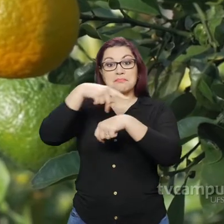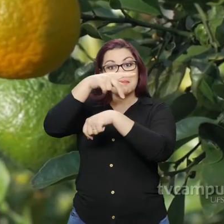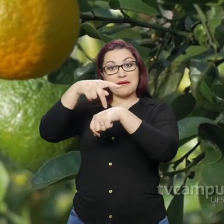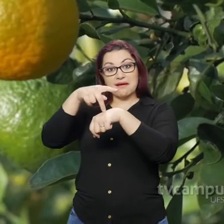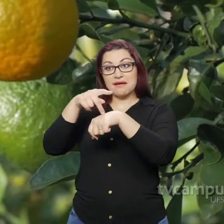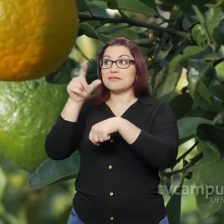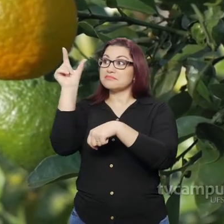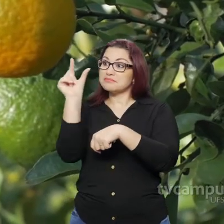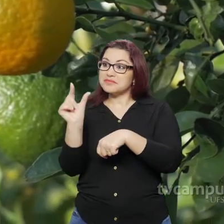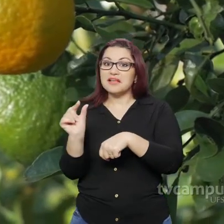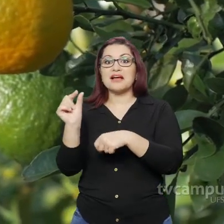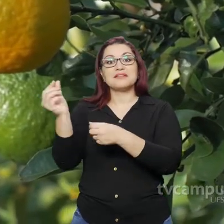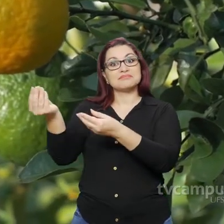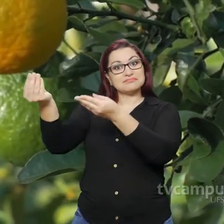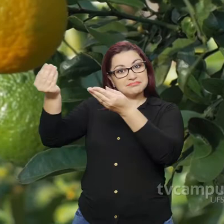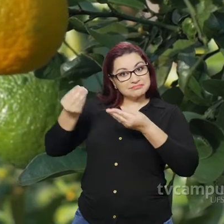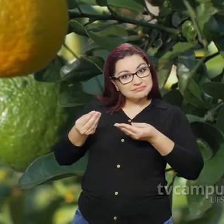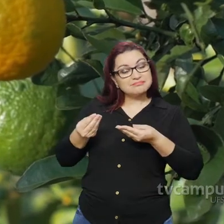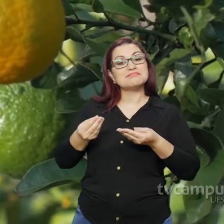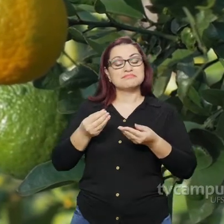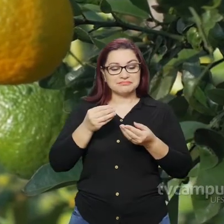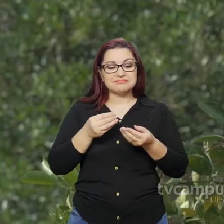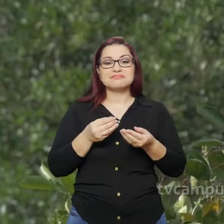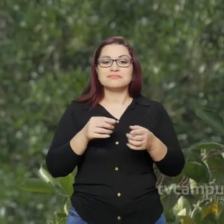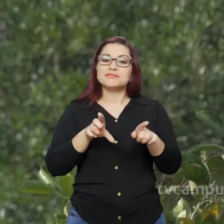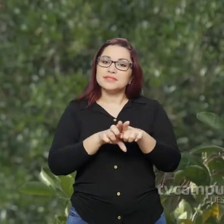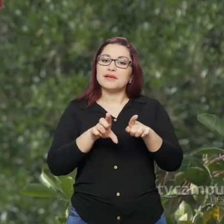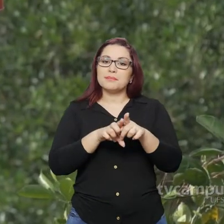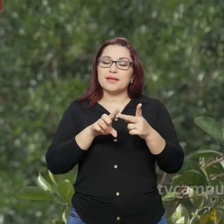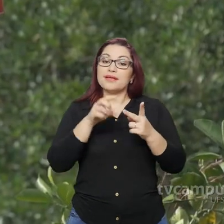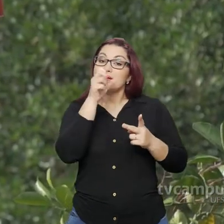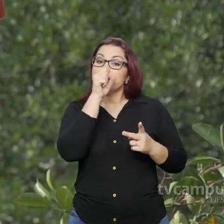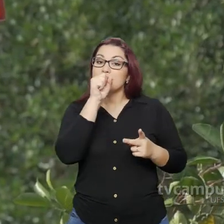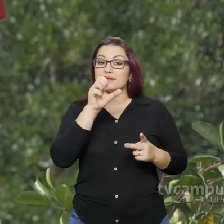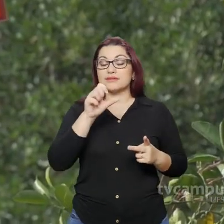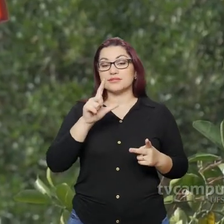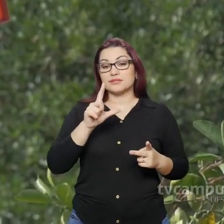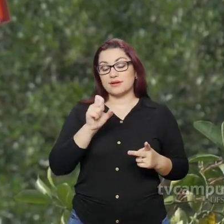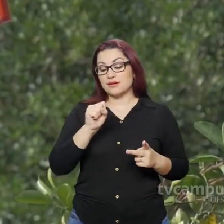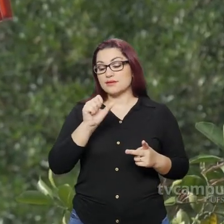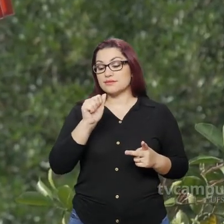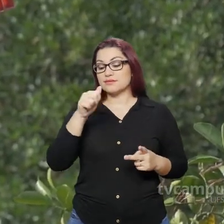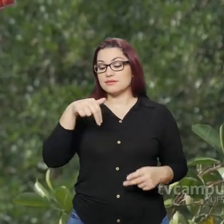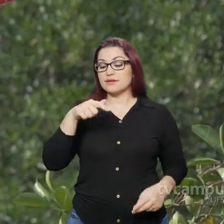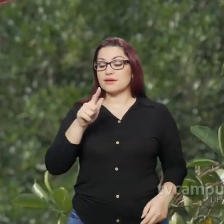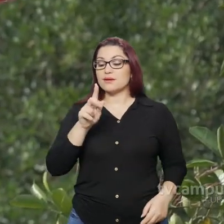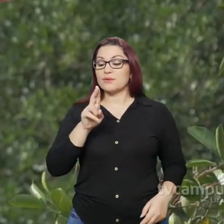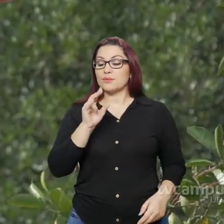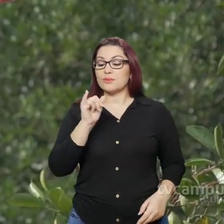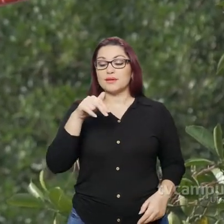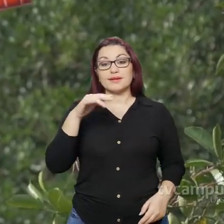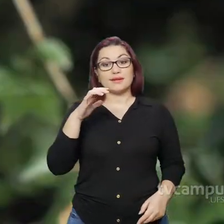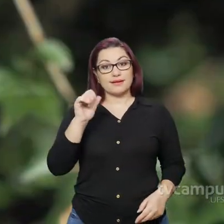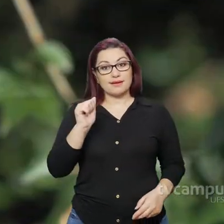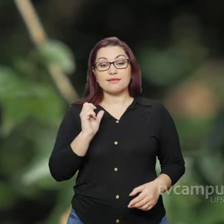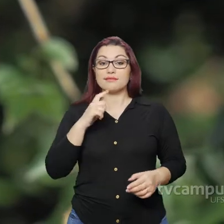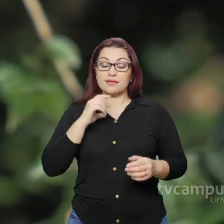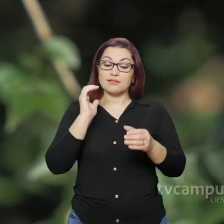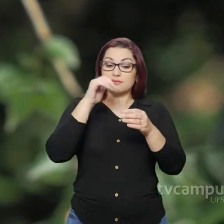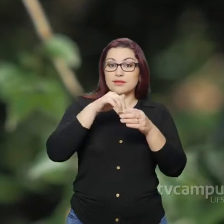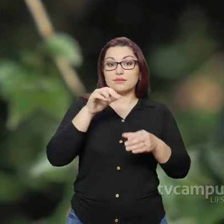é rica em licopeno, né, que é para câncer de próstata.